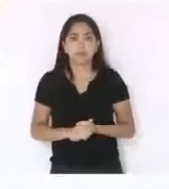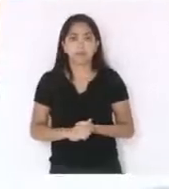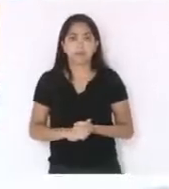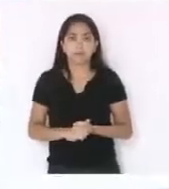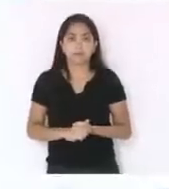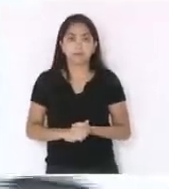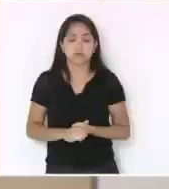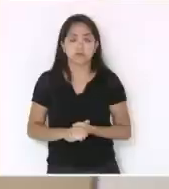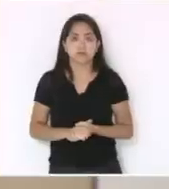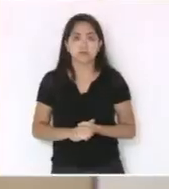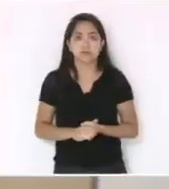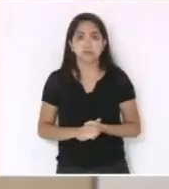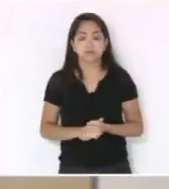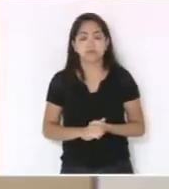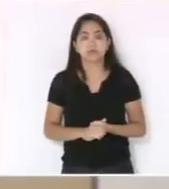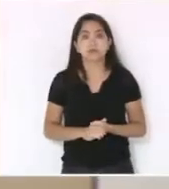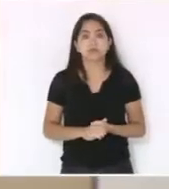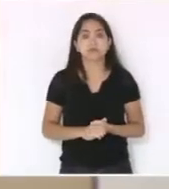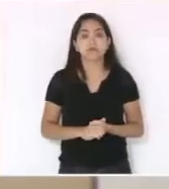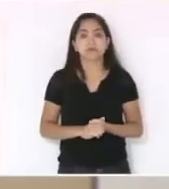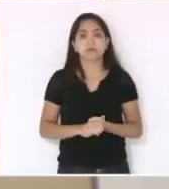Questão de ordem, senhor presidente.